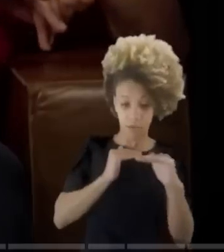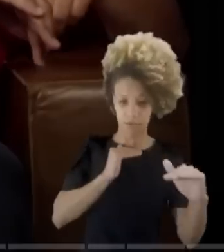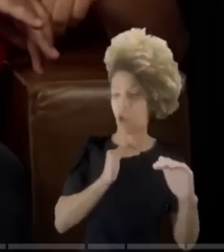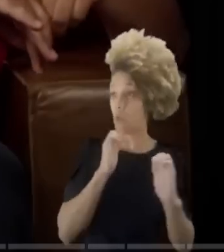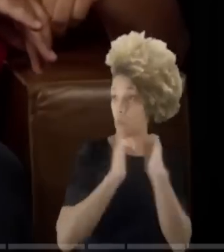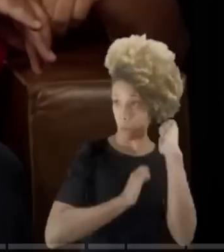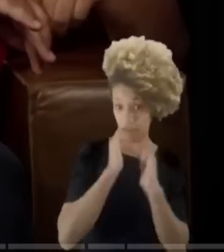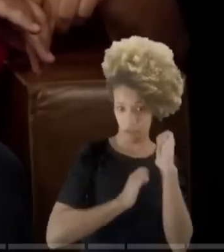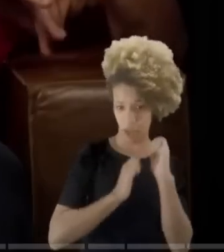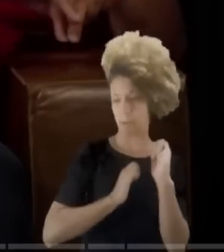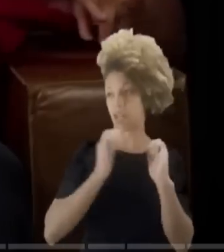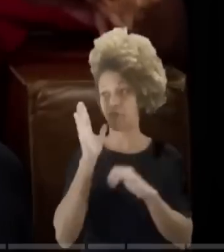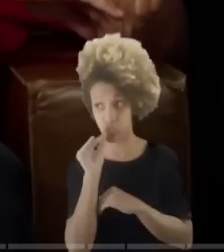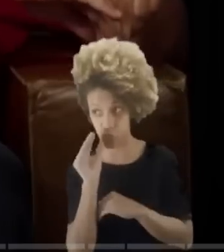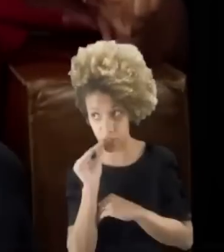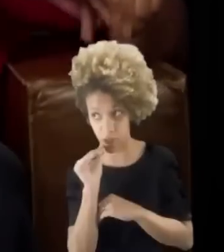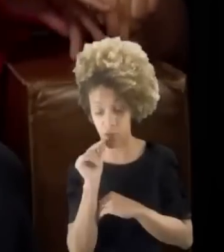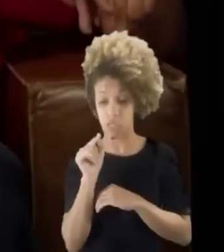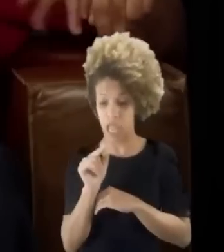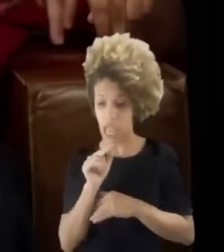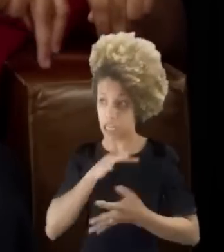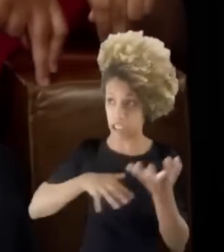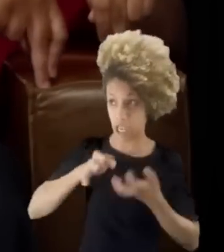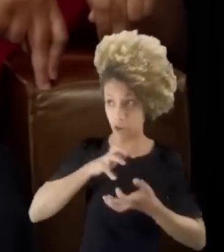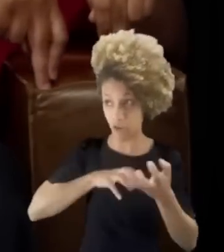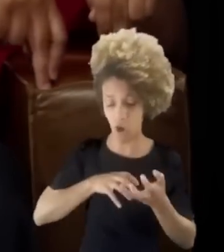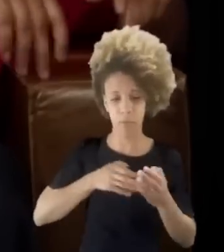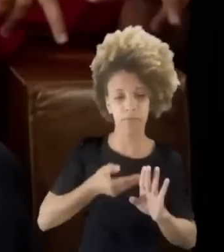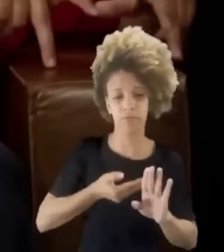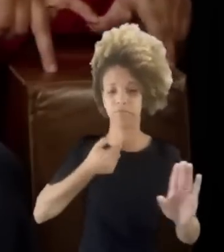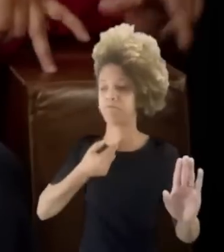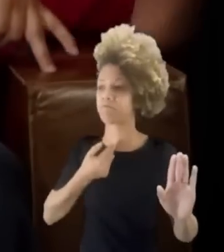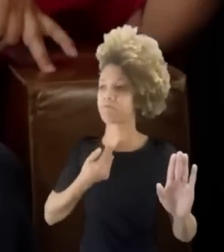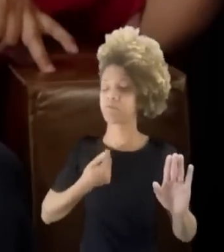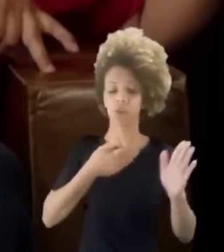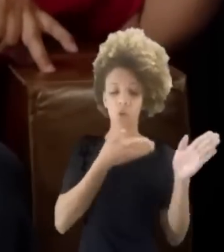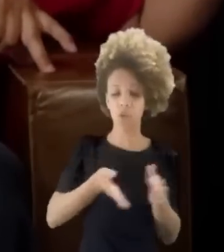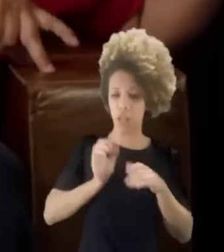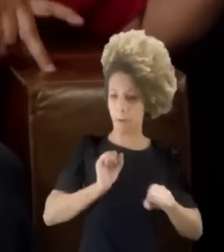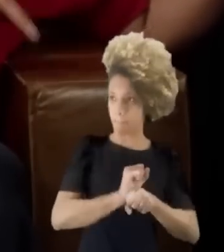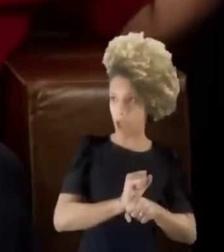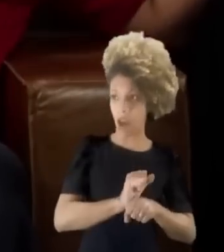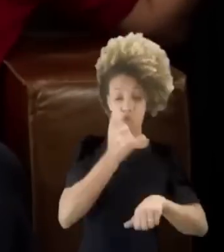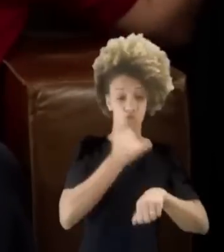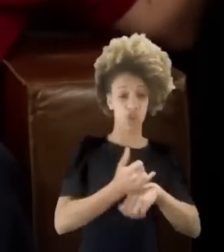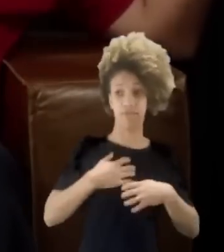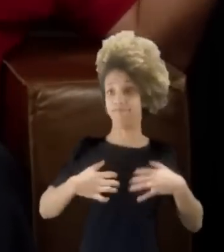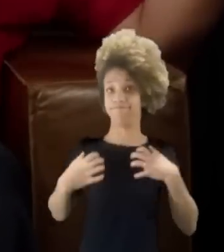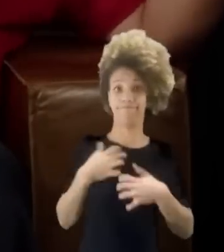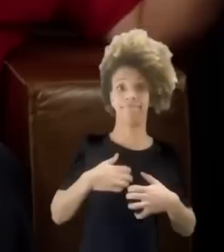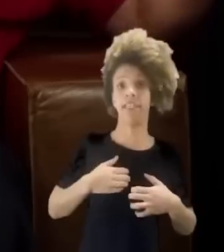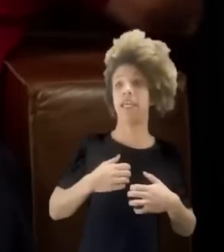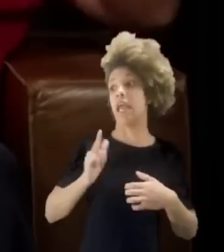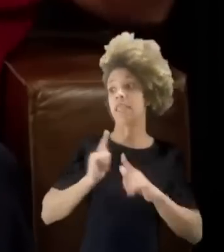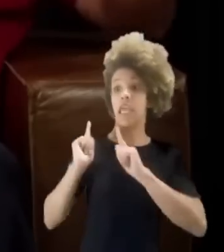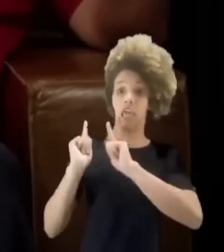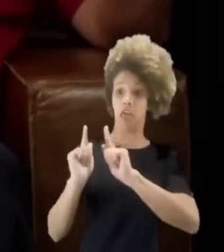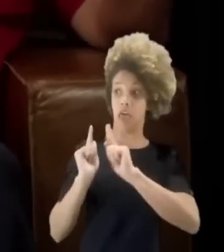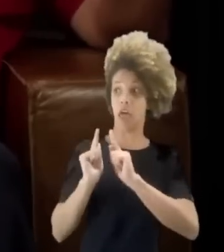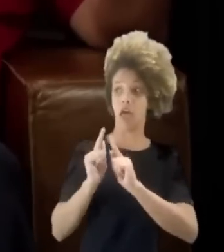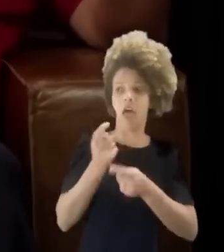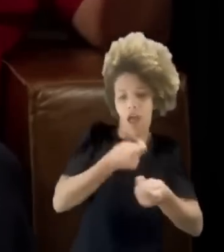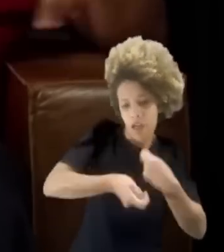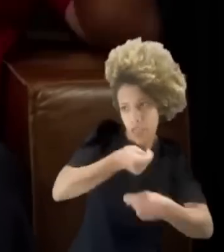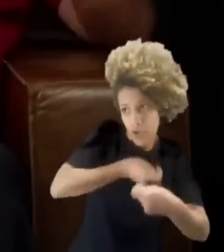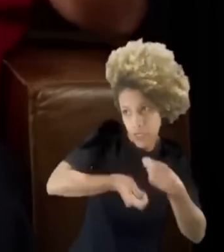fábrica tem trabalhadores os trabalhadores se revoltam Eles saem dentro da fábrica esteira para o patrão se desespera E aí surge a greve surge a